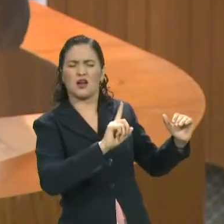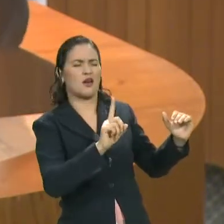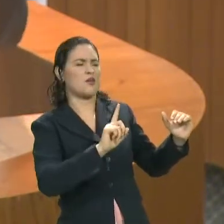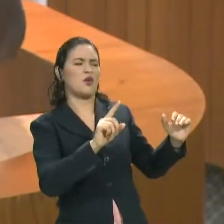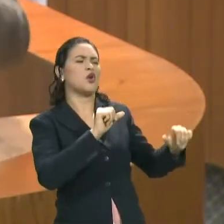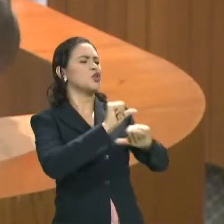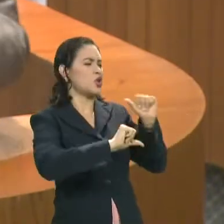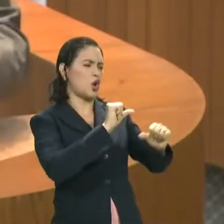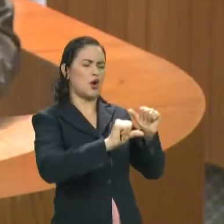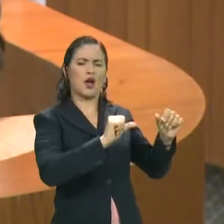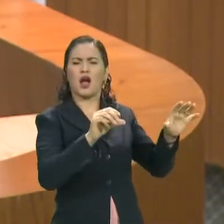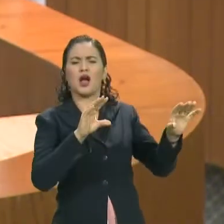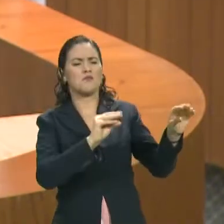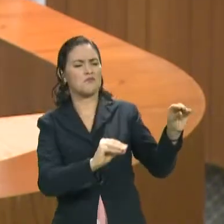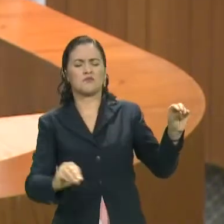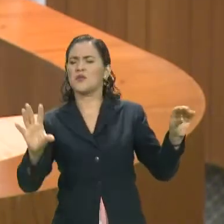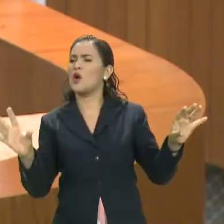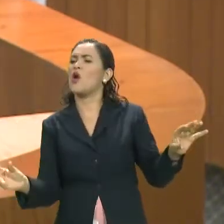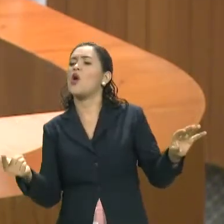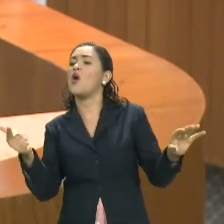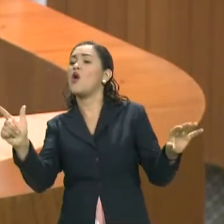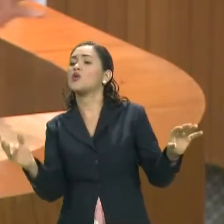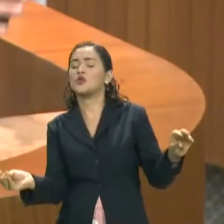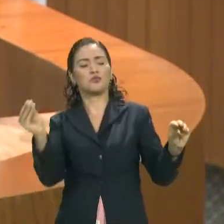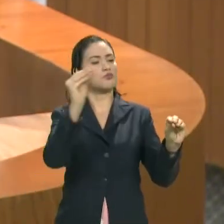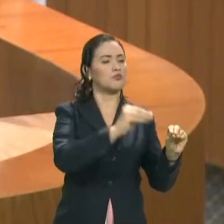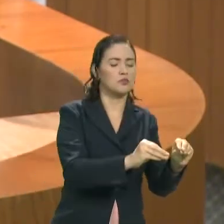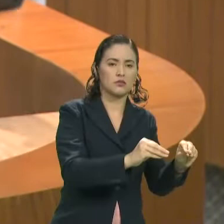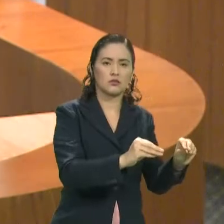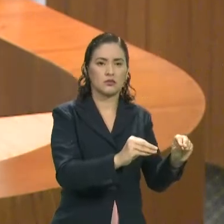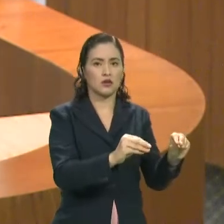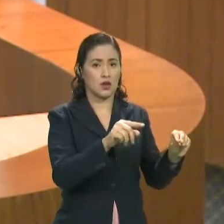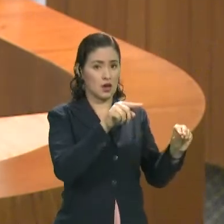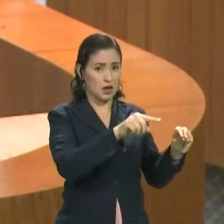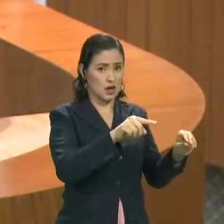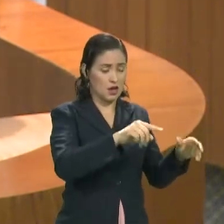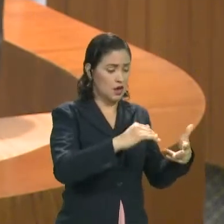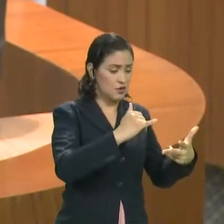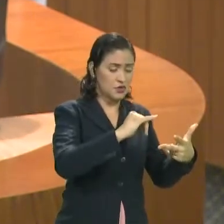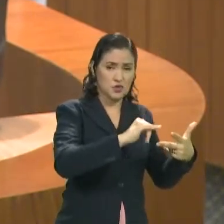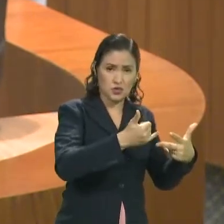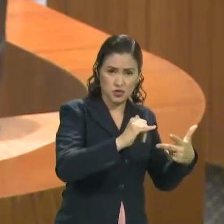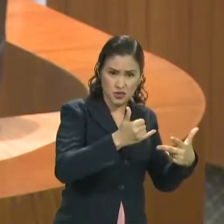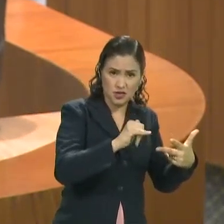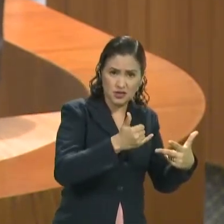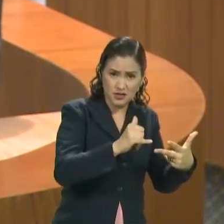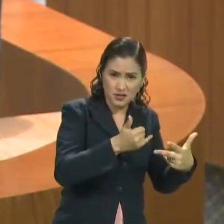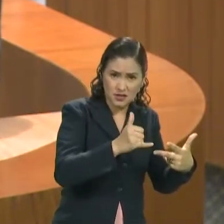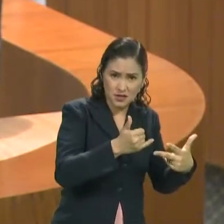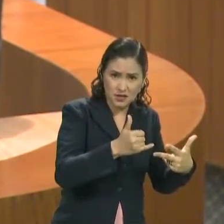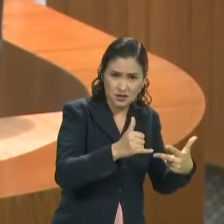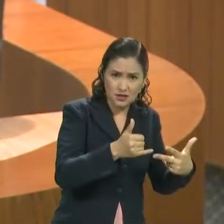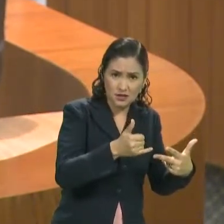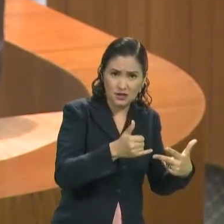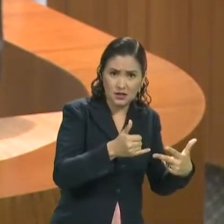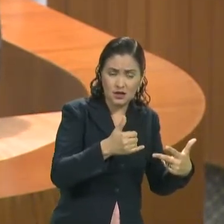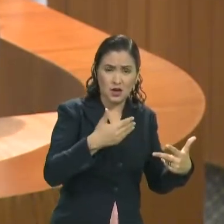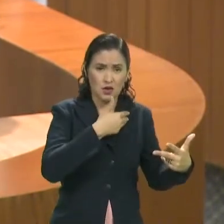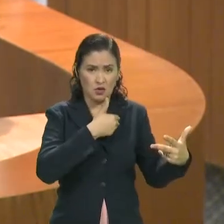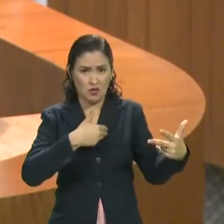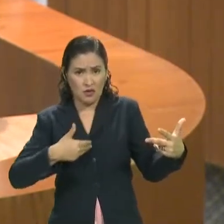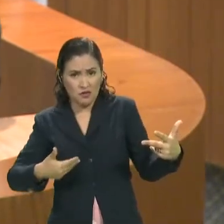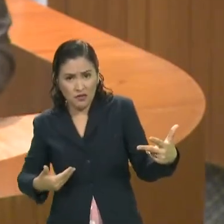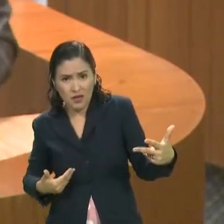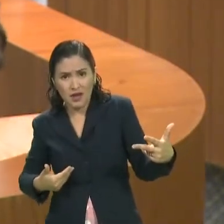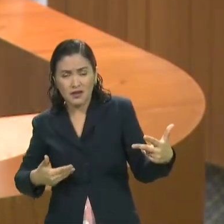o próximo presidente do Tribunal de Justiça, e dizer que a partir de agora será, por determinação dele, a